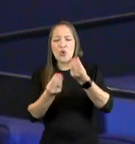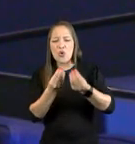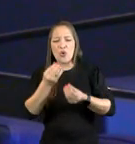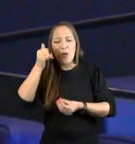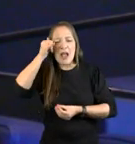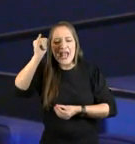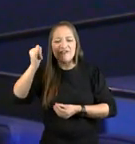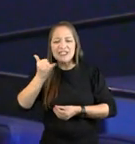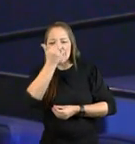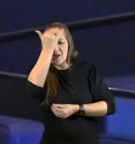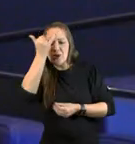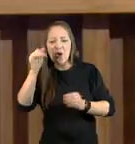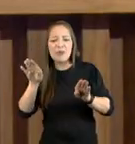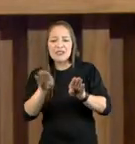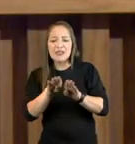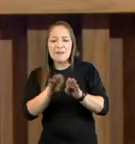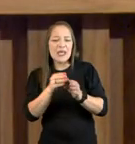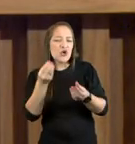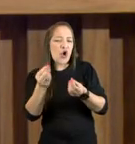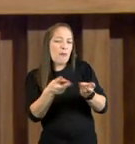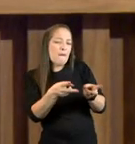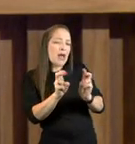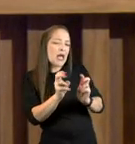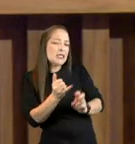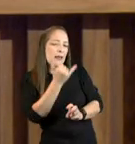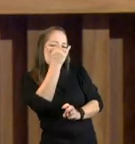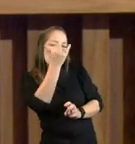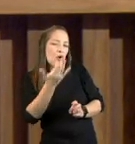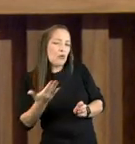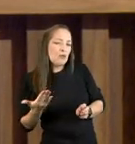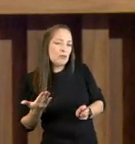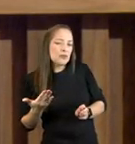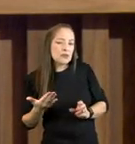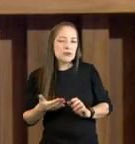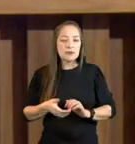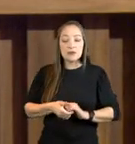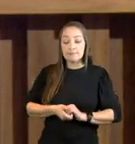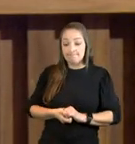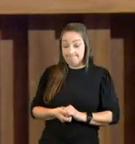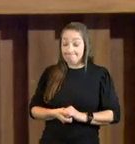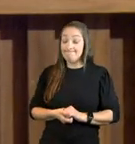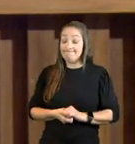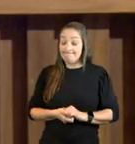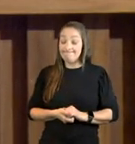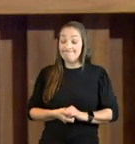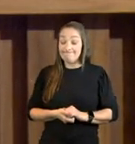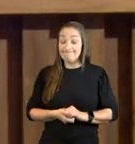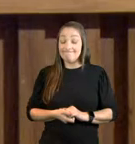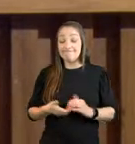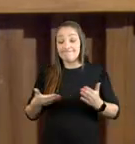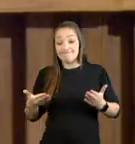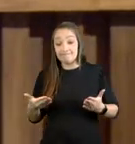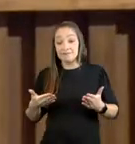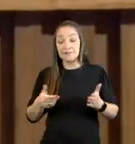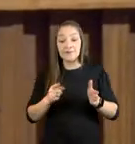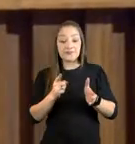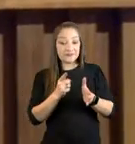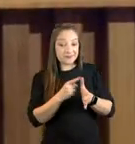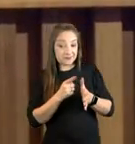golpe? Olha, golpes. Primeiro, entidades